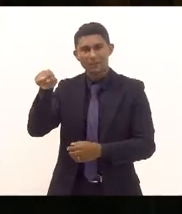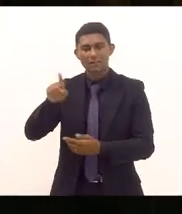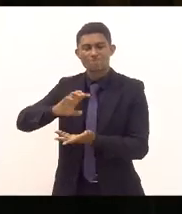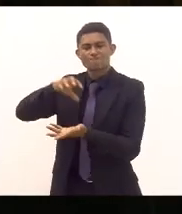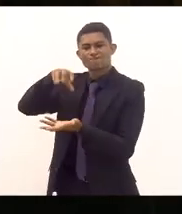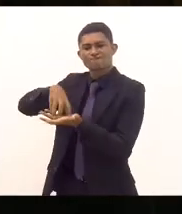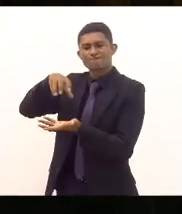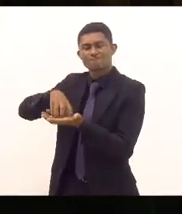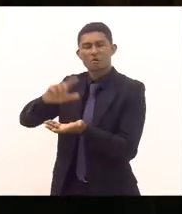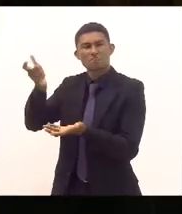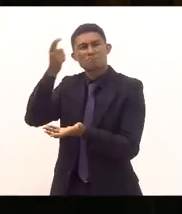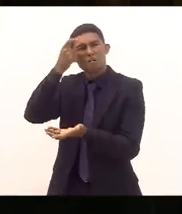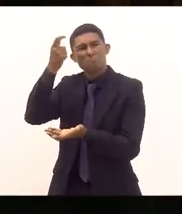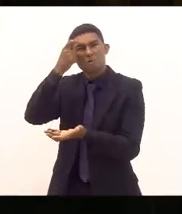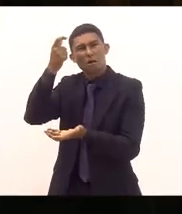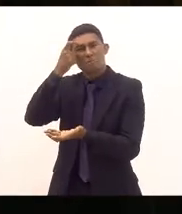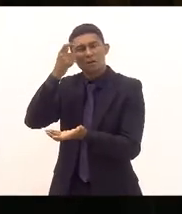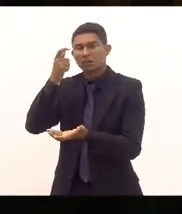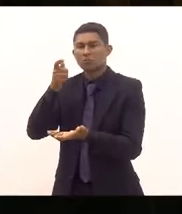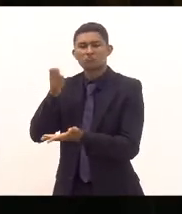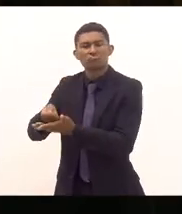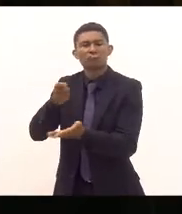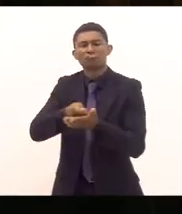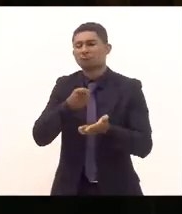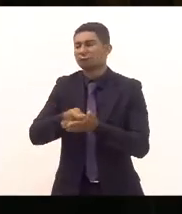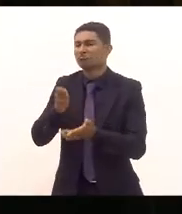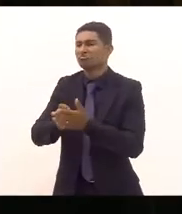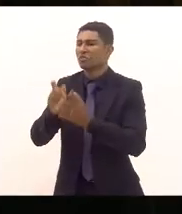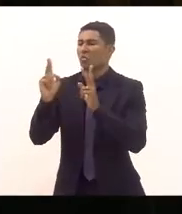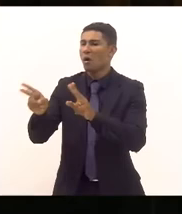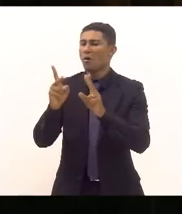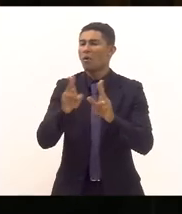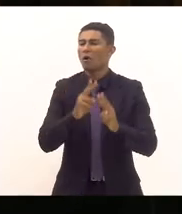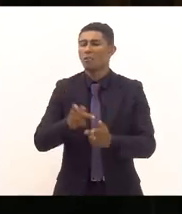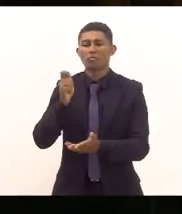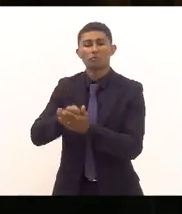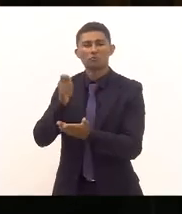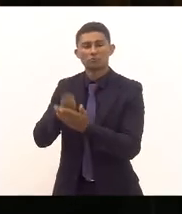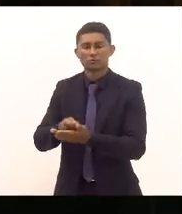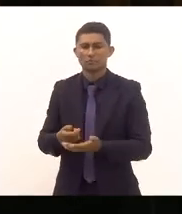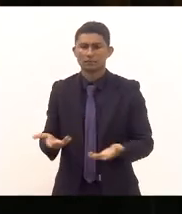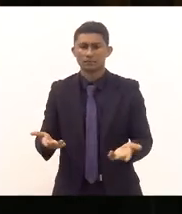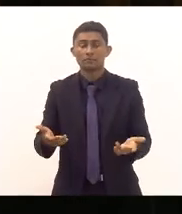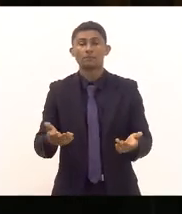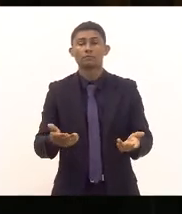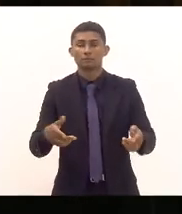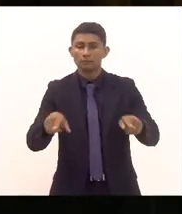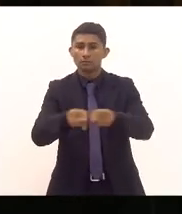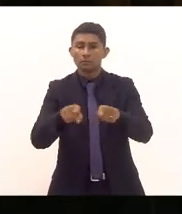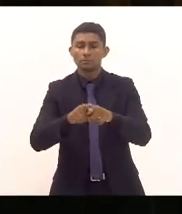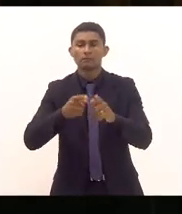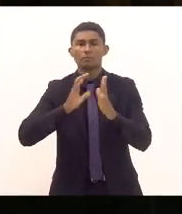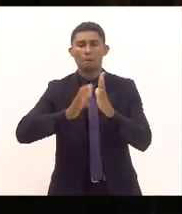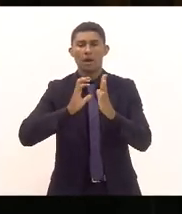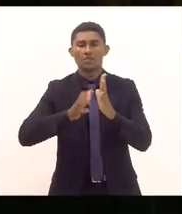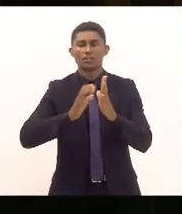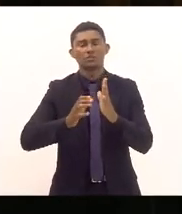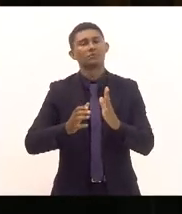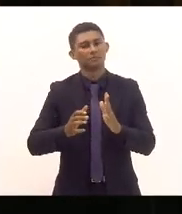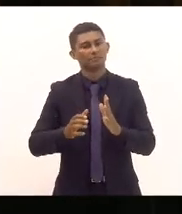de militância ideológica Ciúme se transformou em um diretório de um determinado partido político